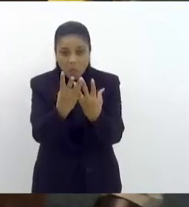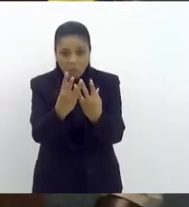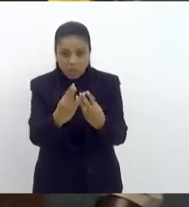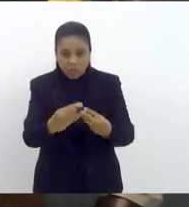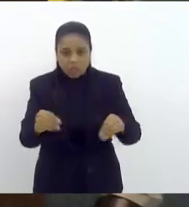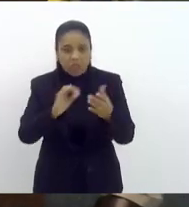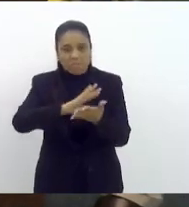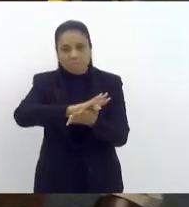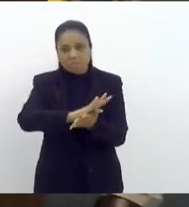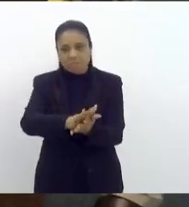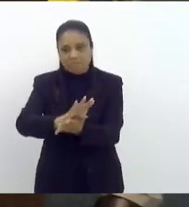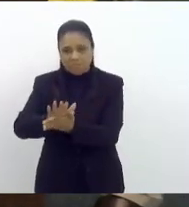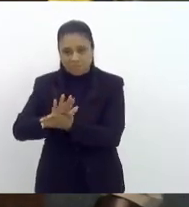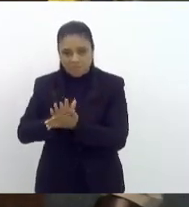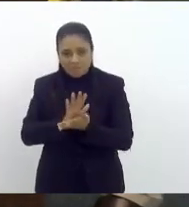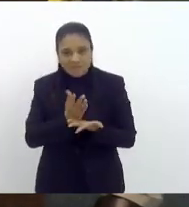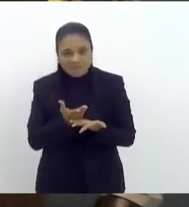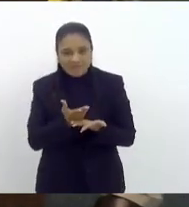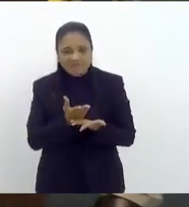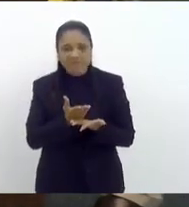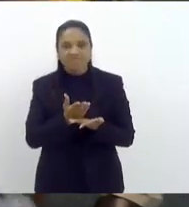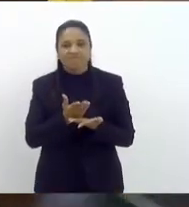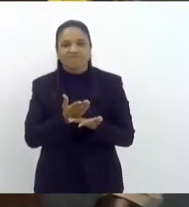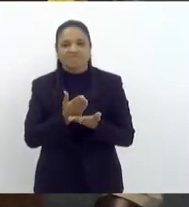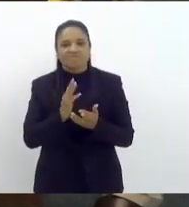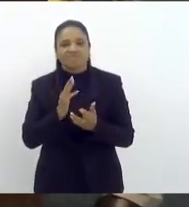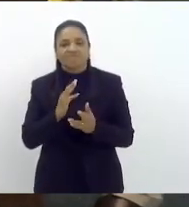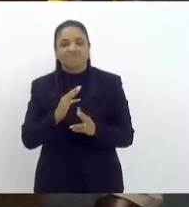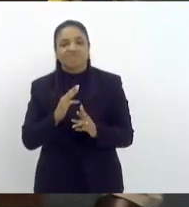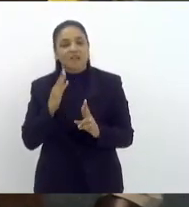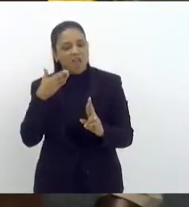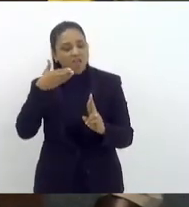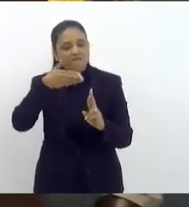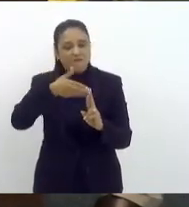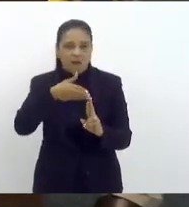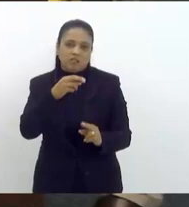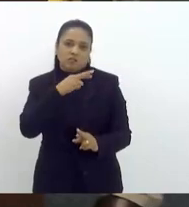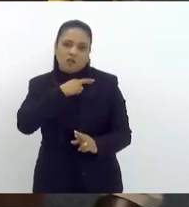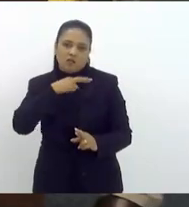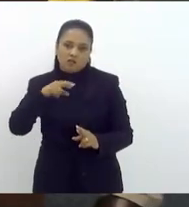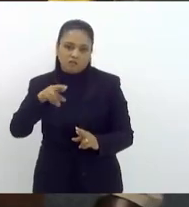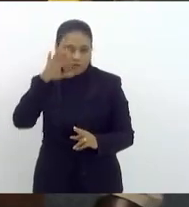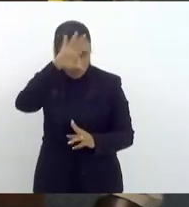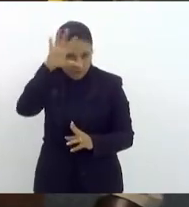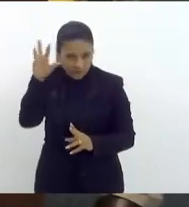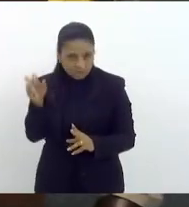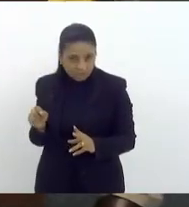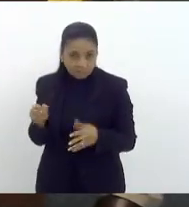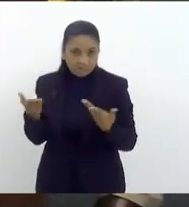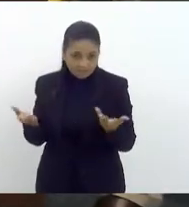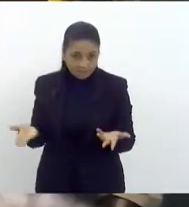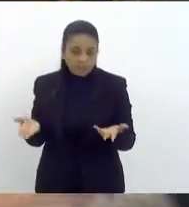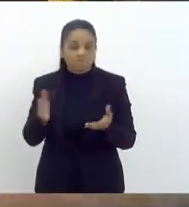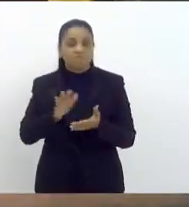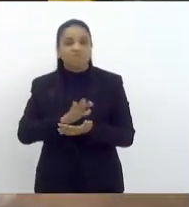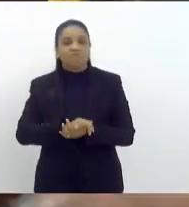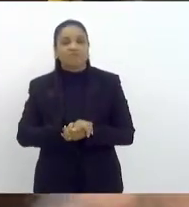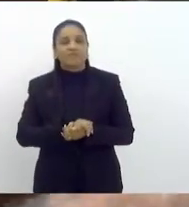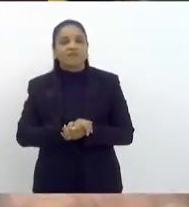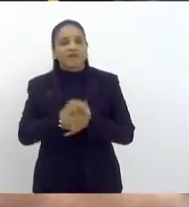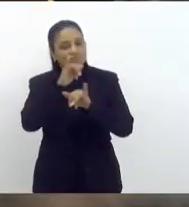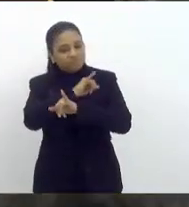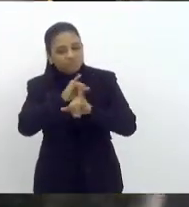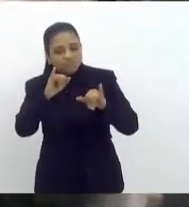em relação as religiões de matriz africana por isso tô